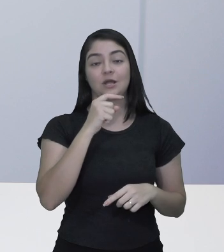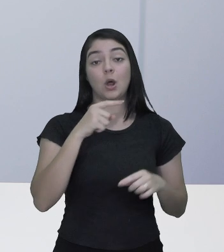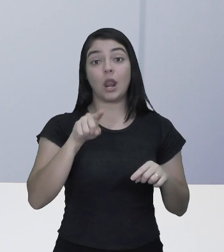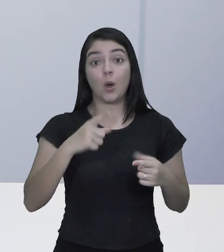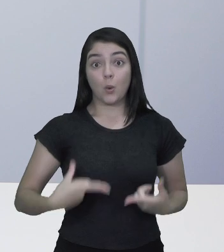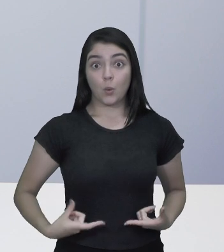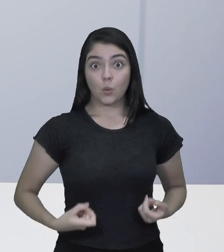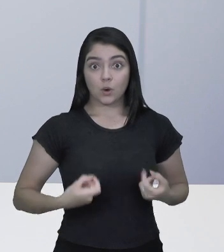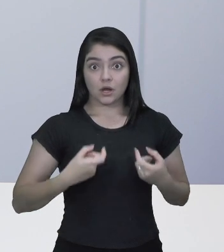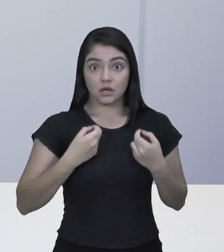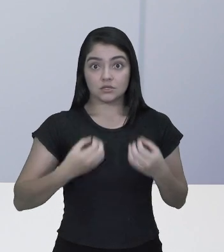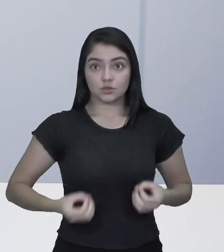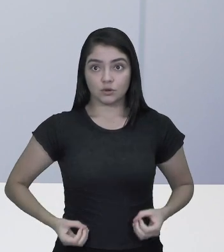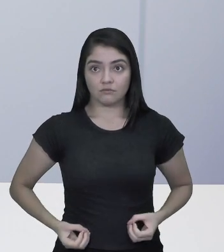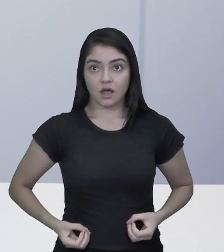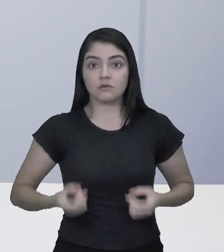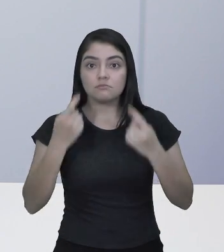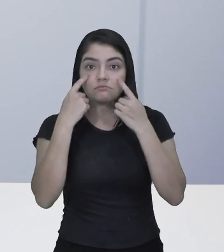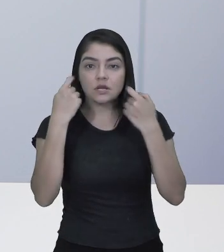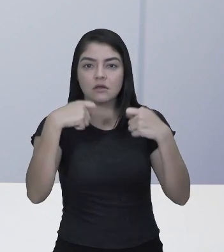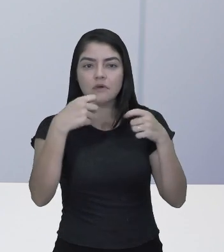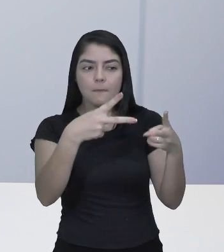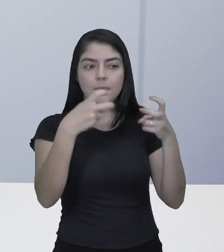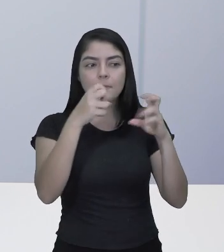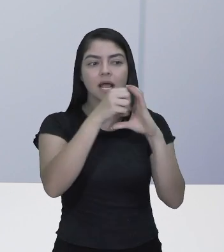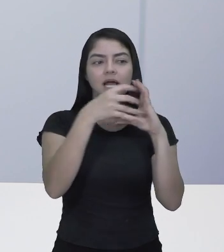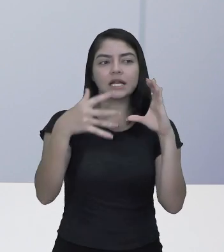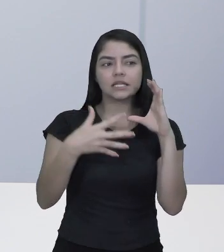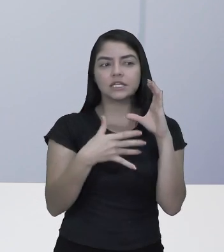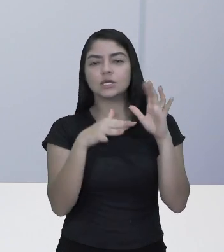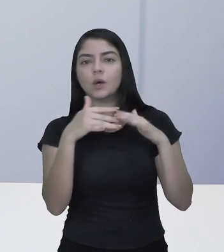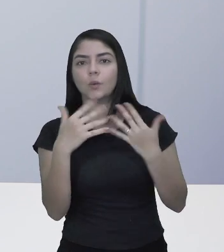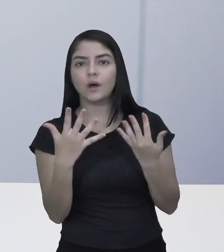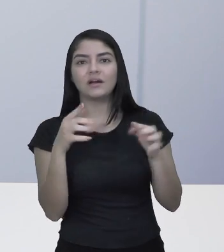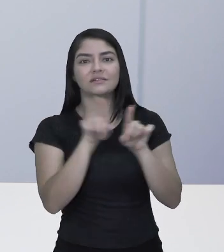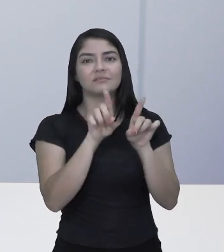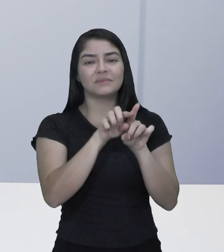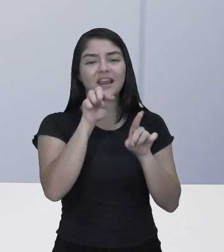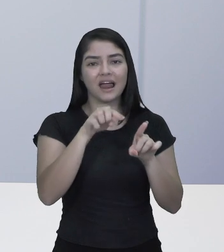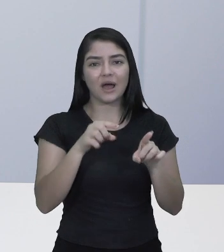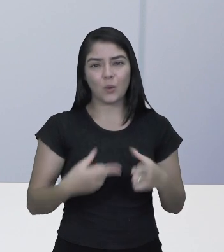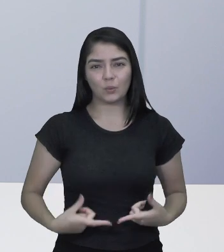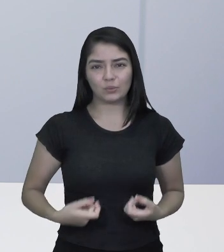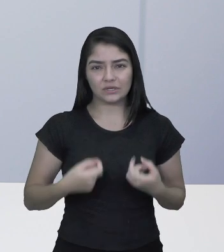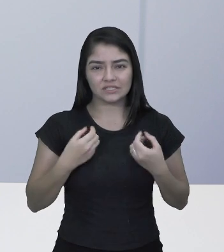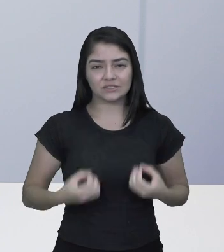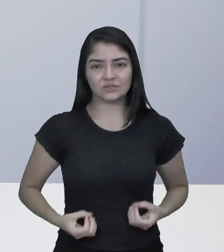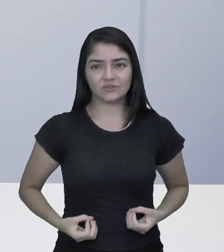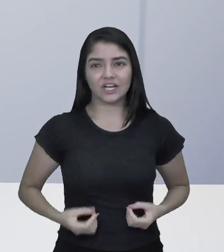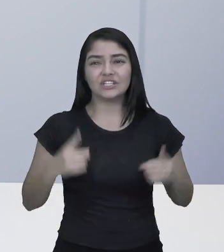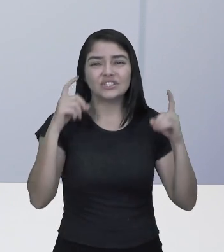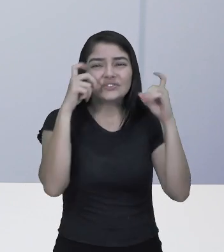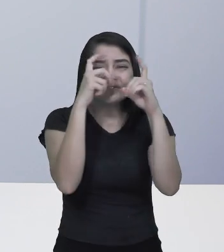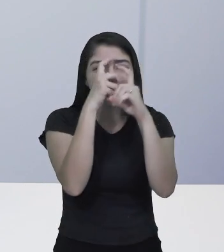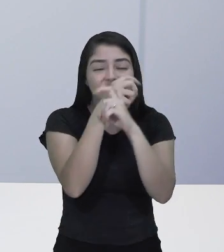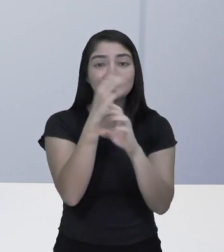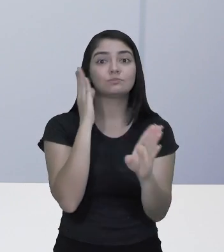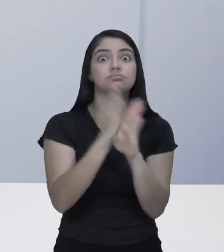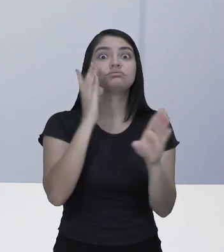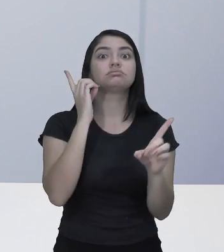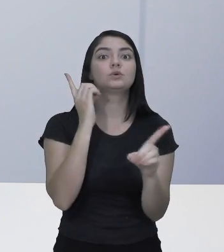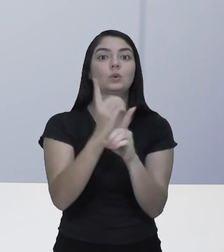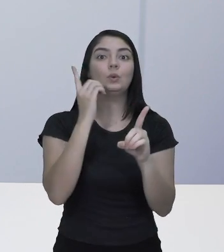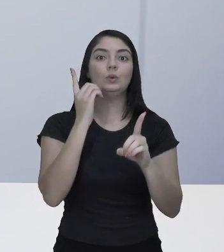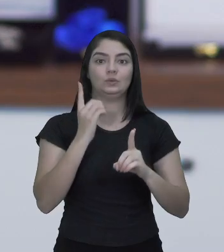ovário, pelas suas características de difícil diagnóstico e pela sua alta letalidade, nós sabemos